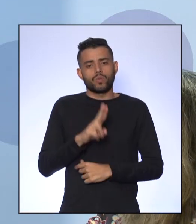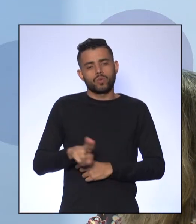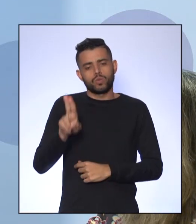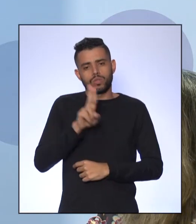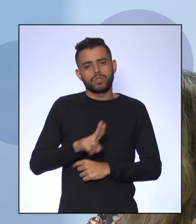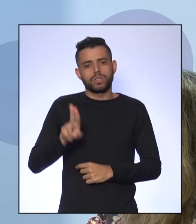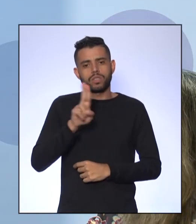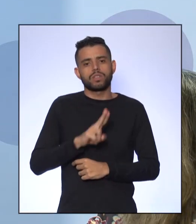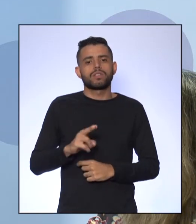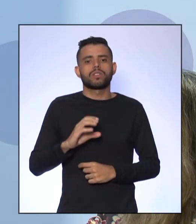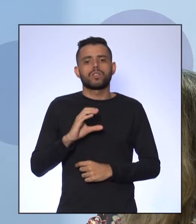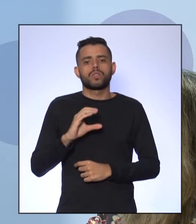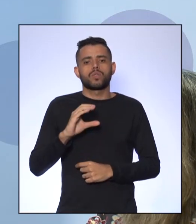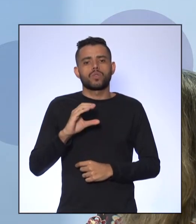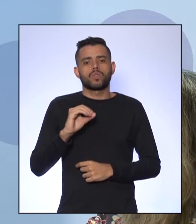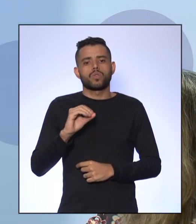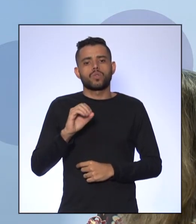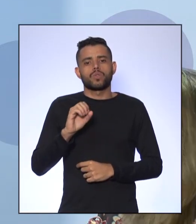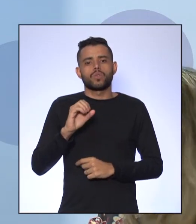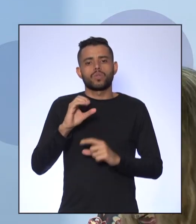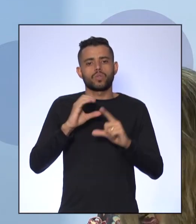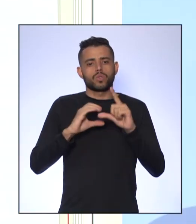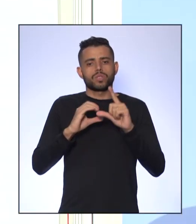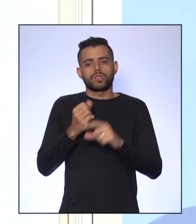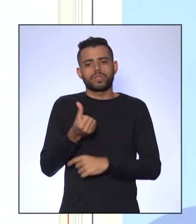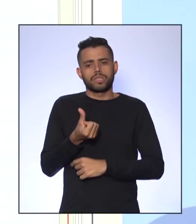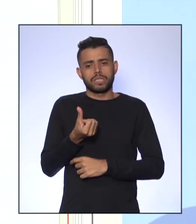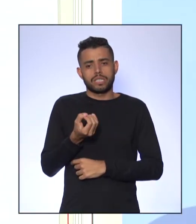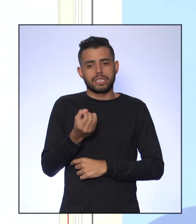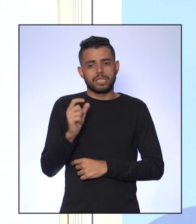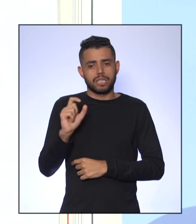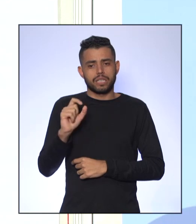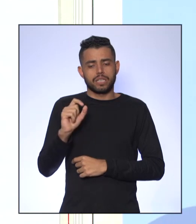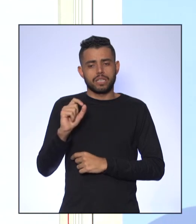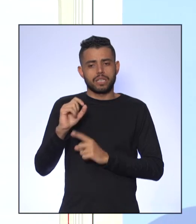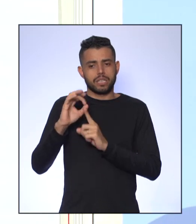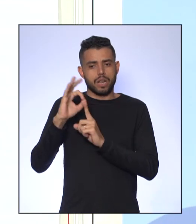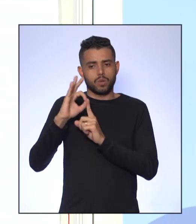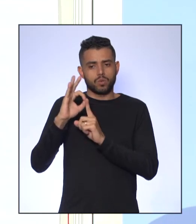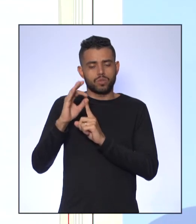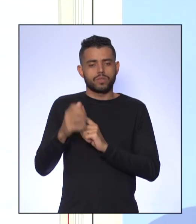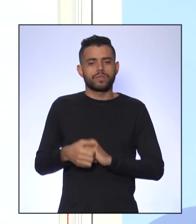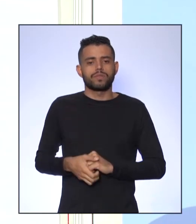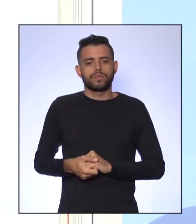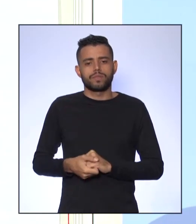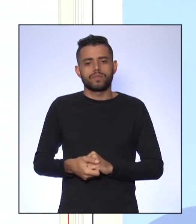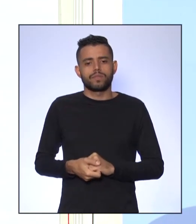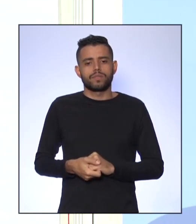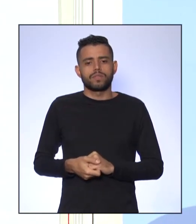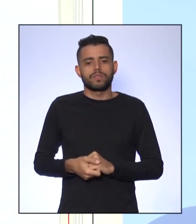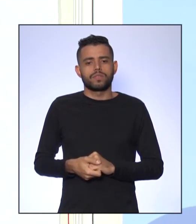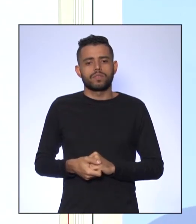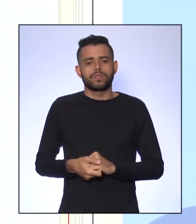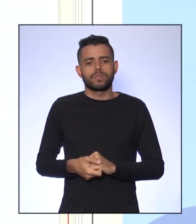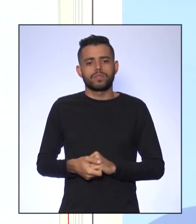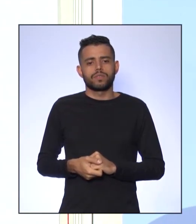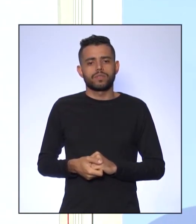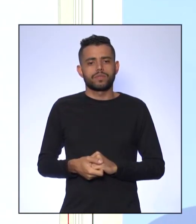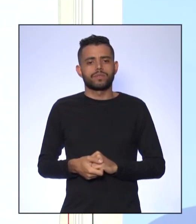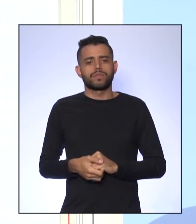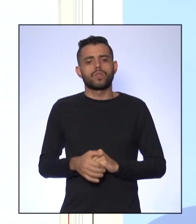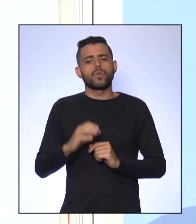utilizar o cosseno de 60 graus, certo? O cosseno de 60 graus